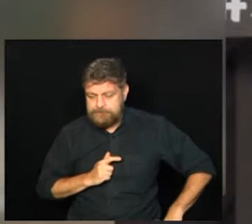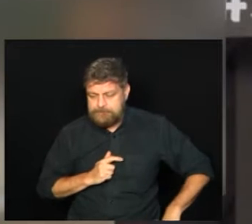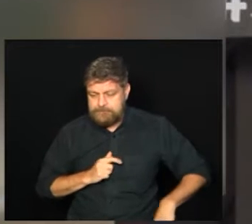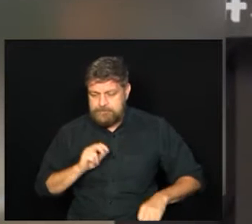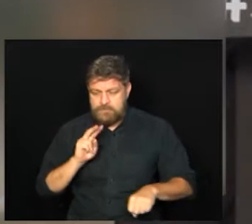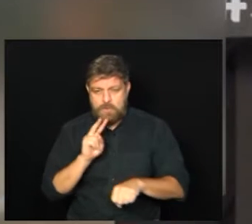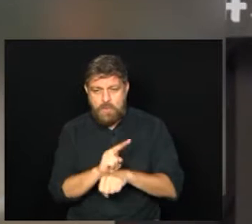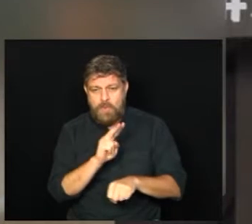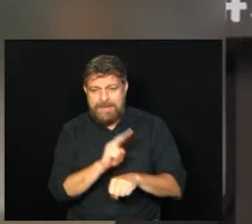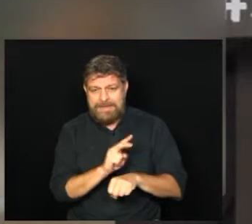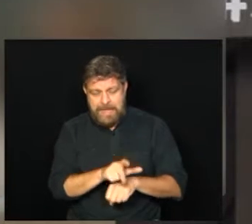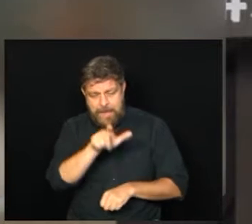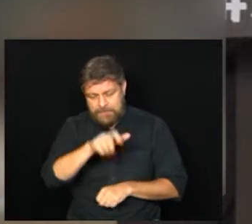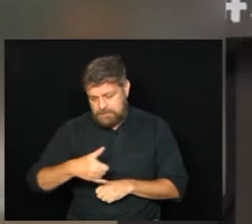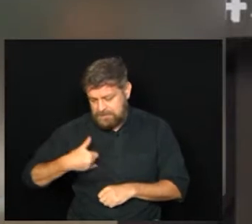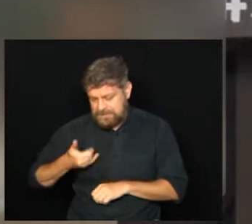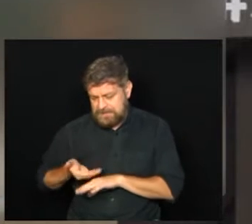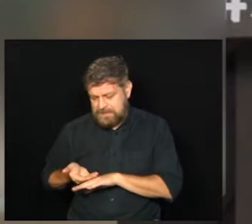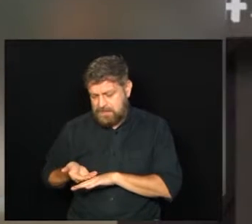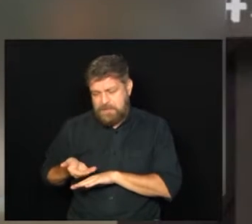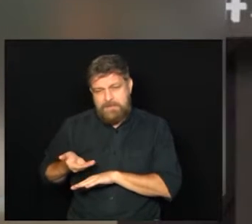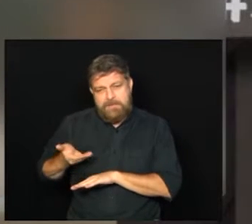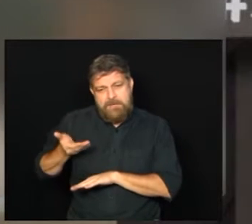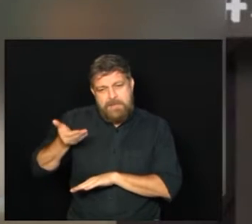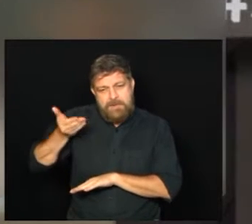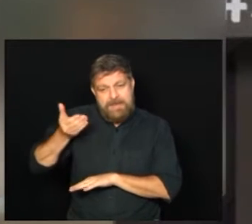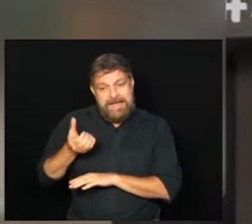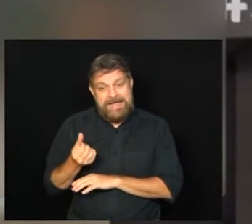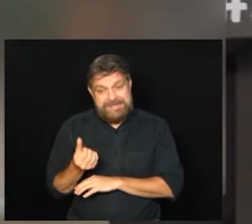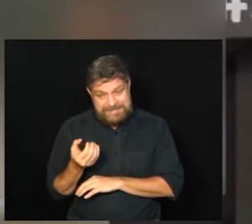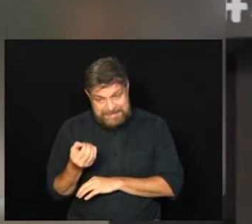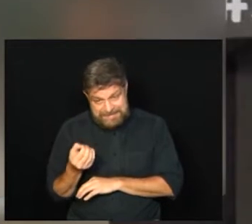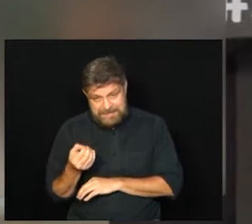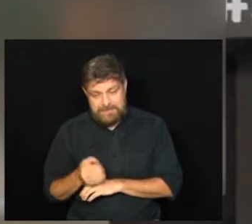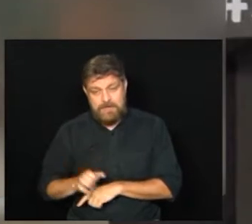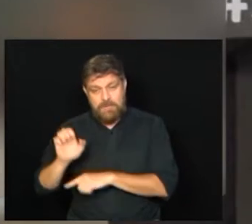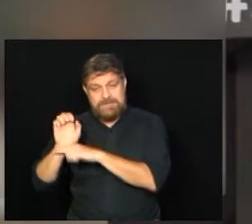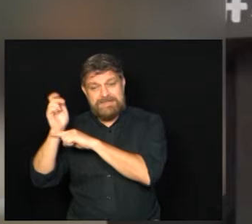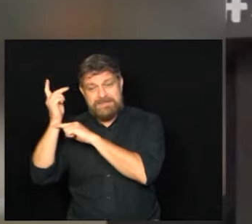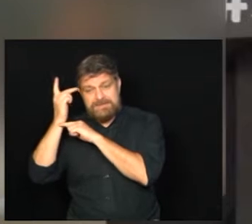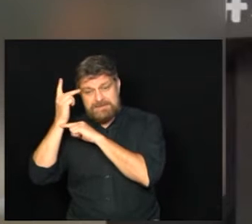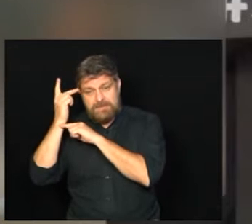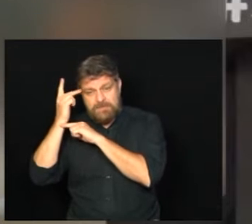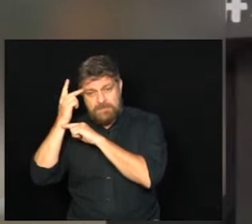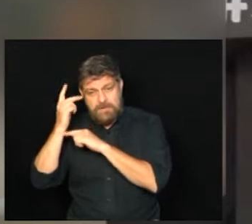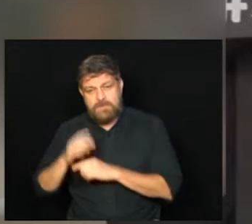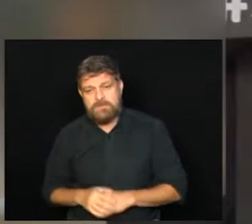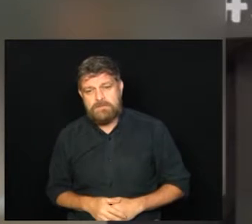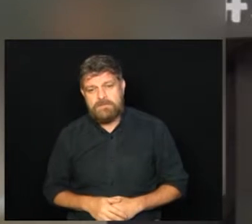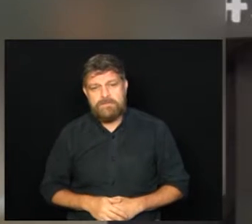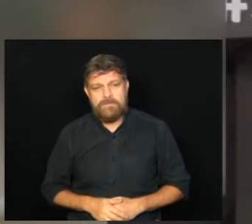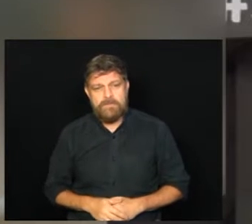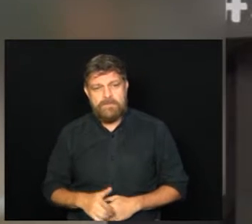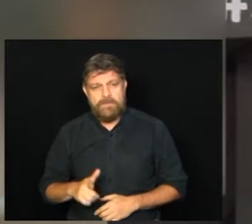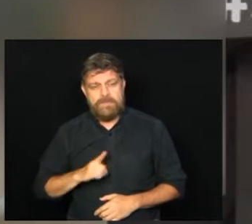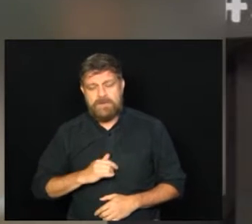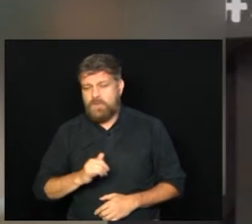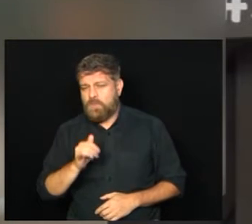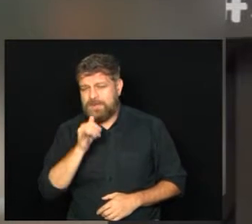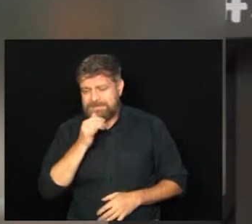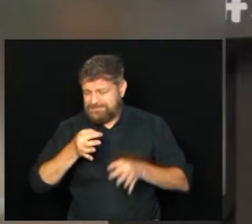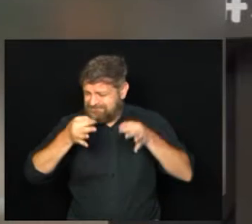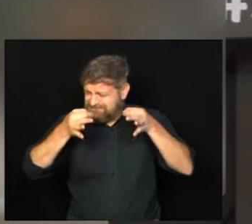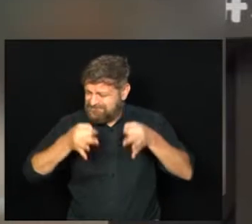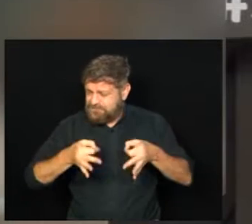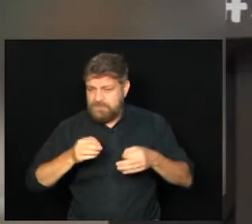às pessoas com mais idade, às pessoas com mais de 60 anos. O Estado de São Paulo, que está dando um exemplo de